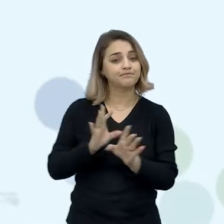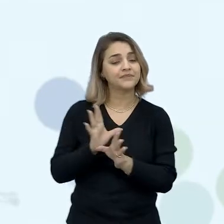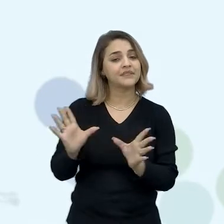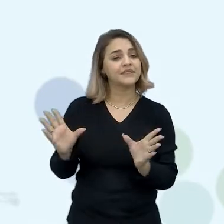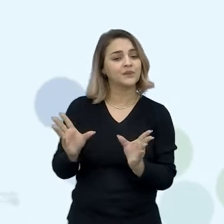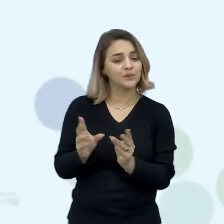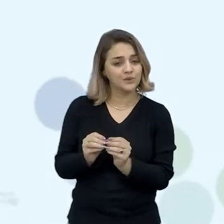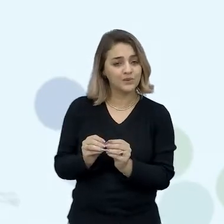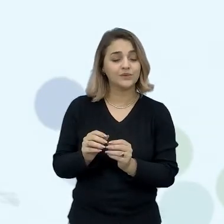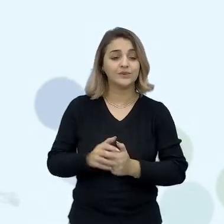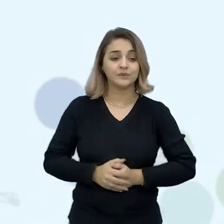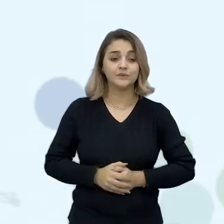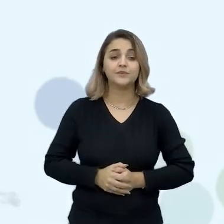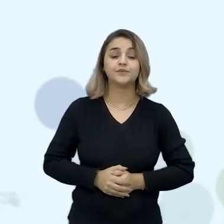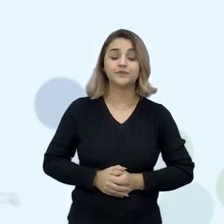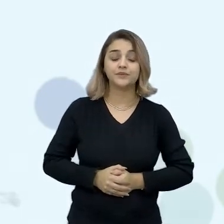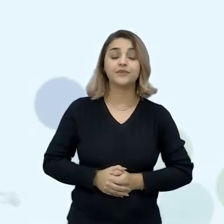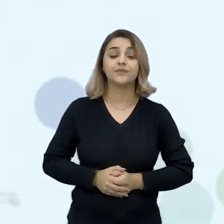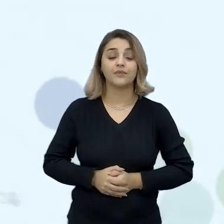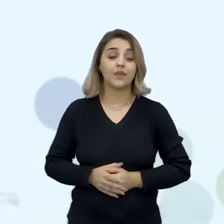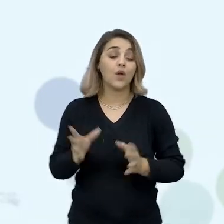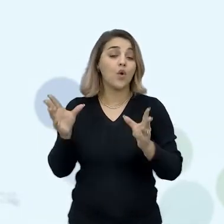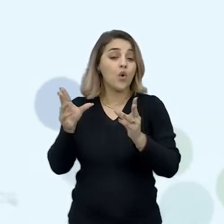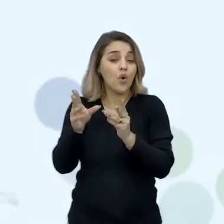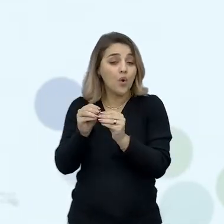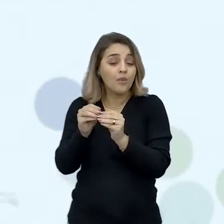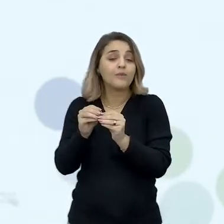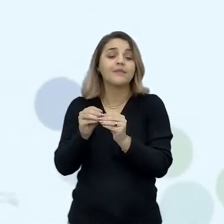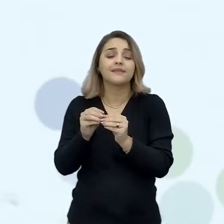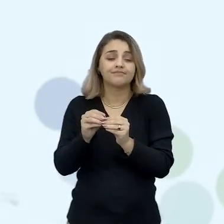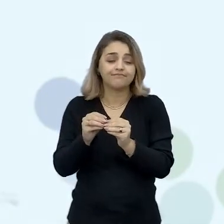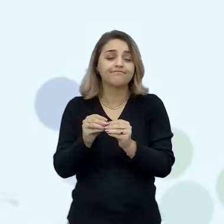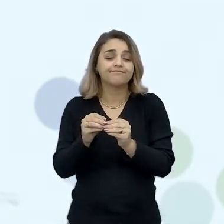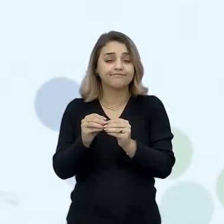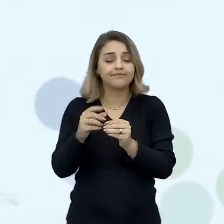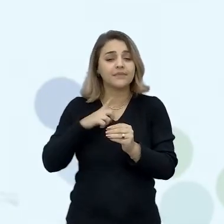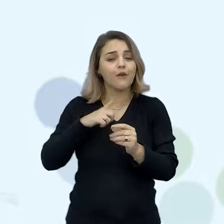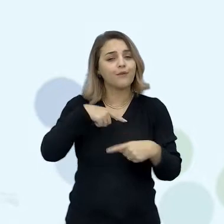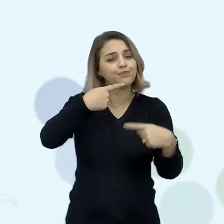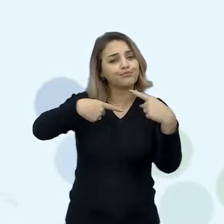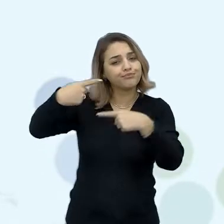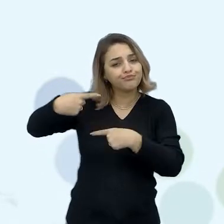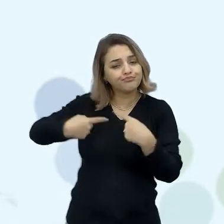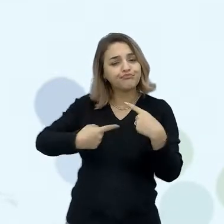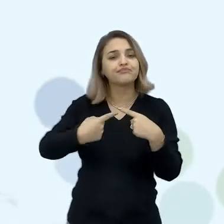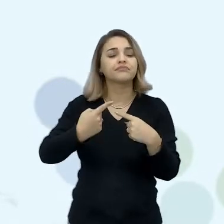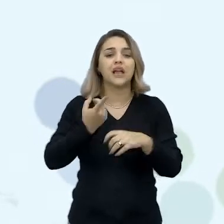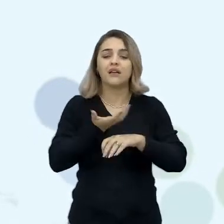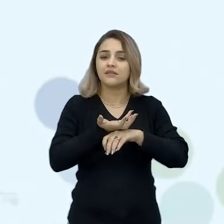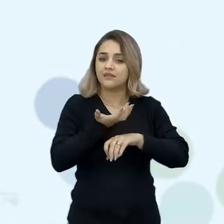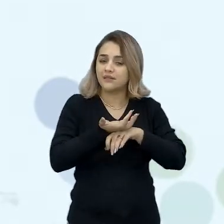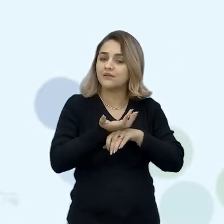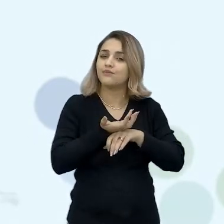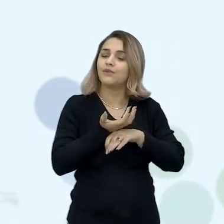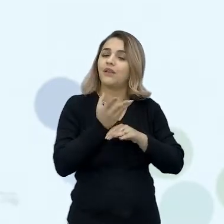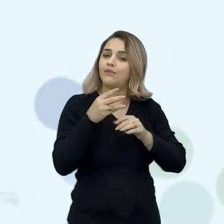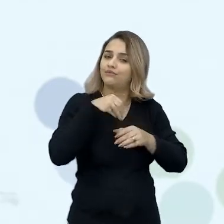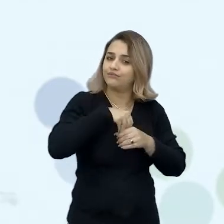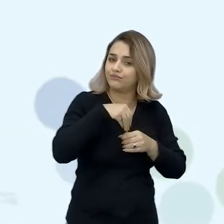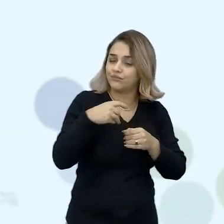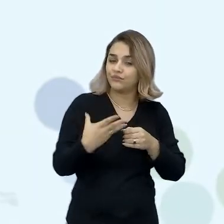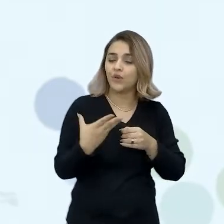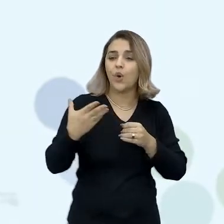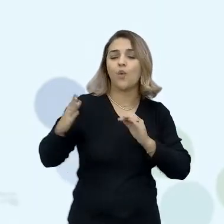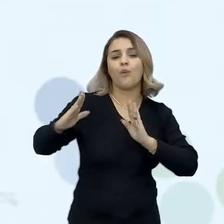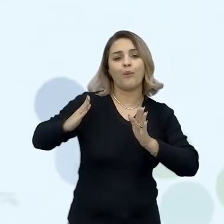Então, como forma de sistematização de todas as discussões deste componente, trabalhadas durante a